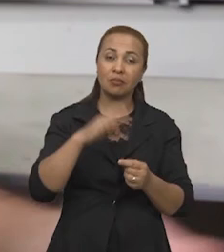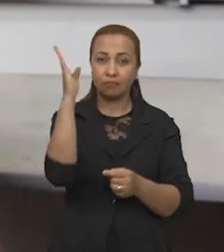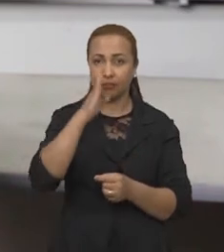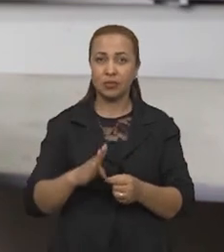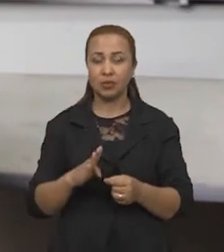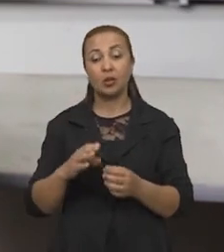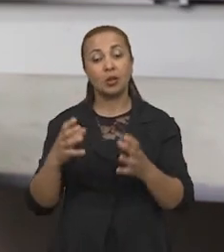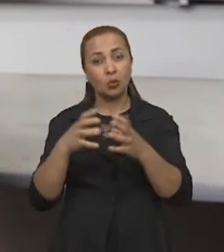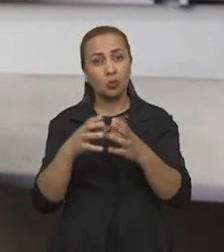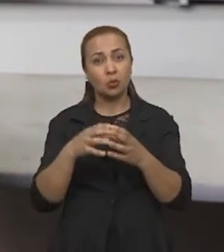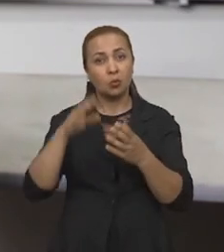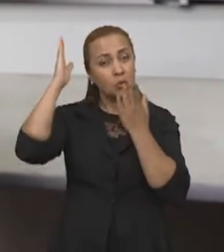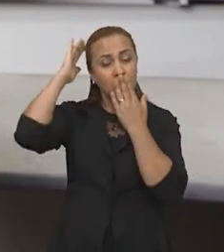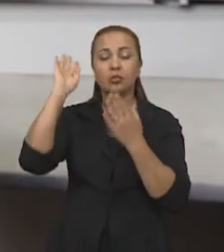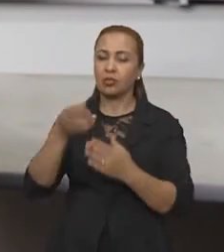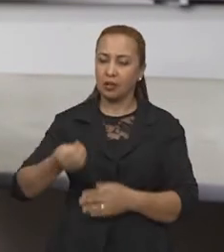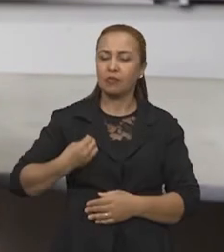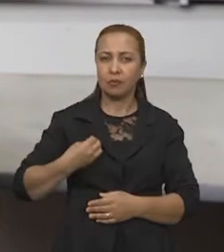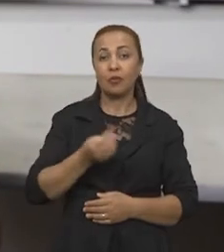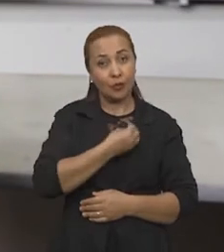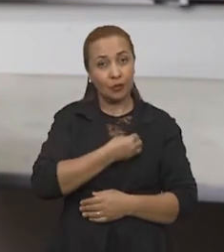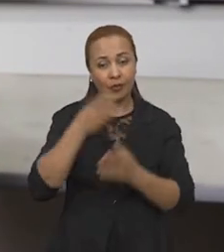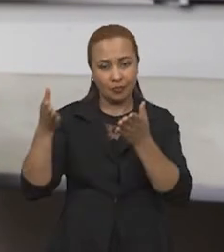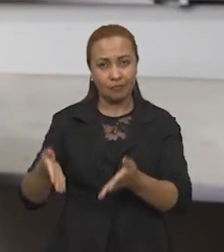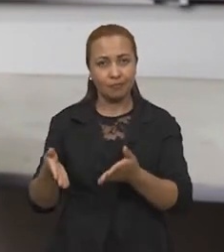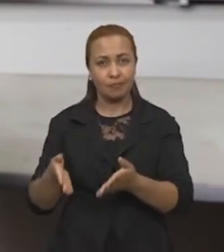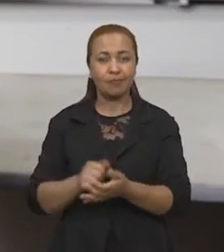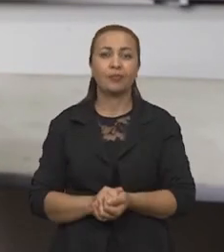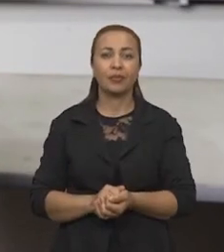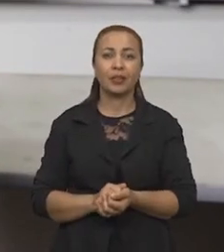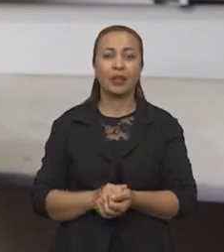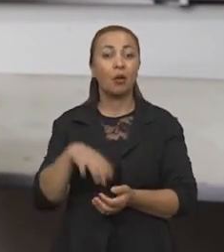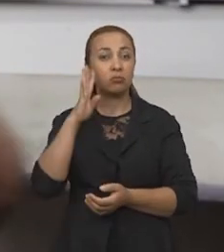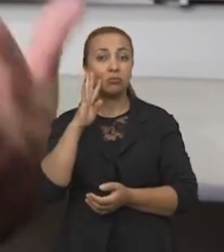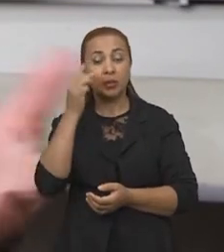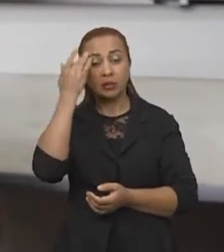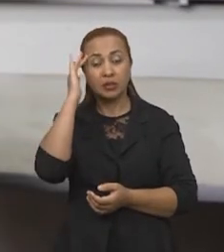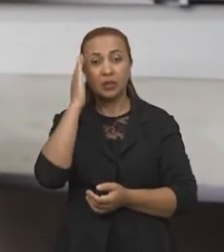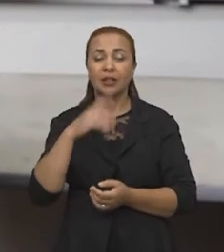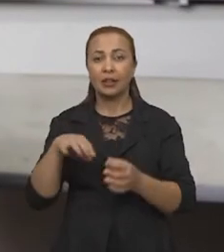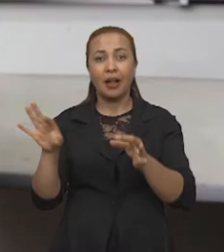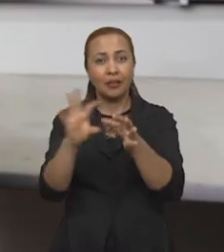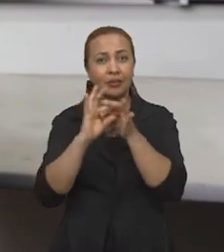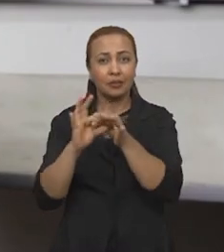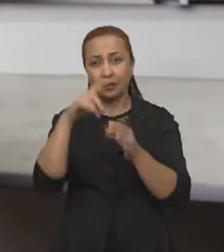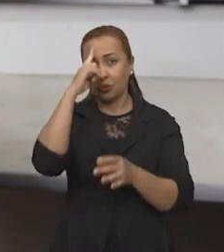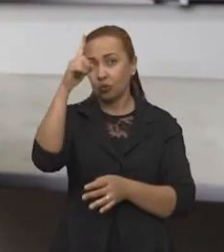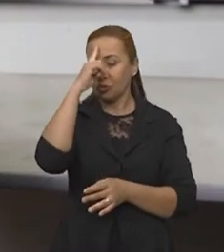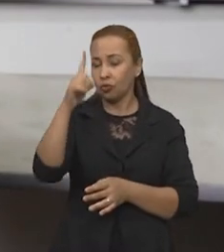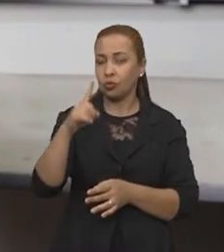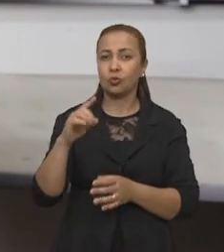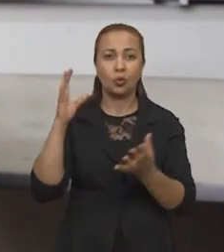nessa região do sertão. Um fato que nós temos notado bem interessante, né, que está ligado inclusive ao cotidiano